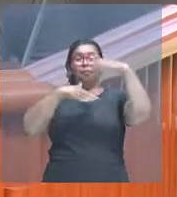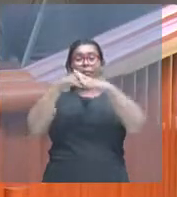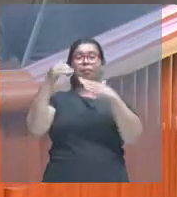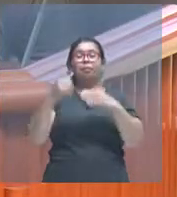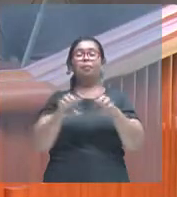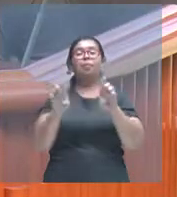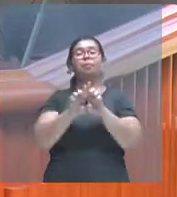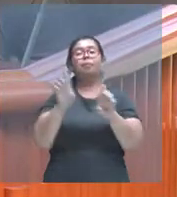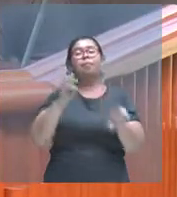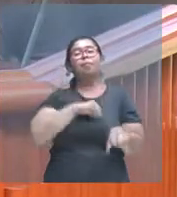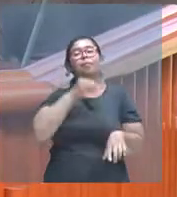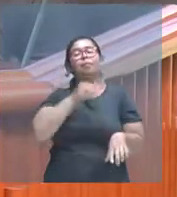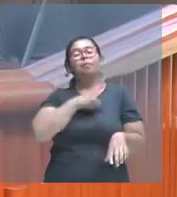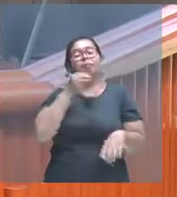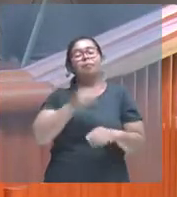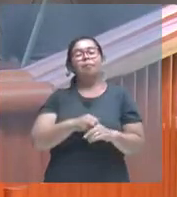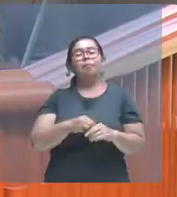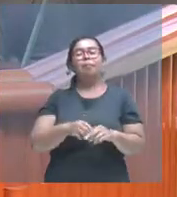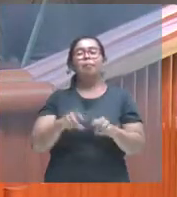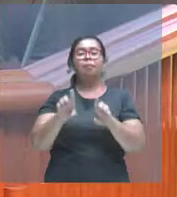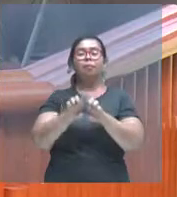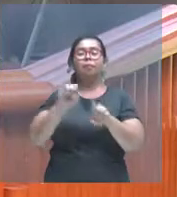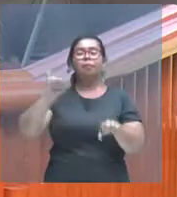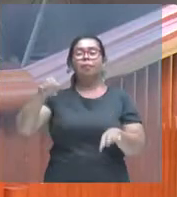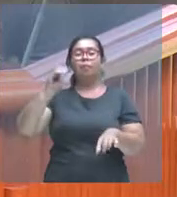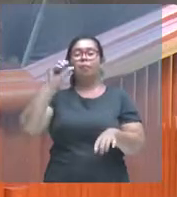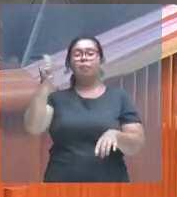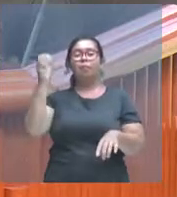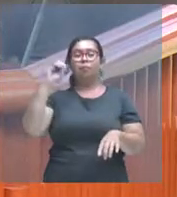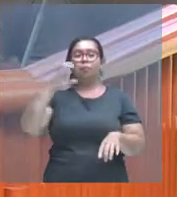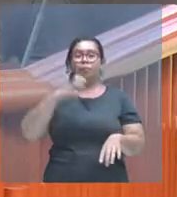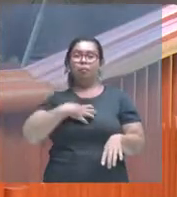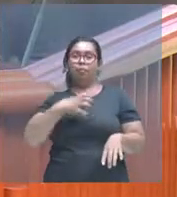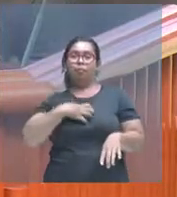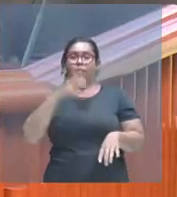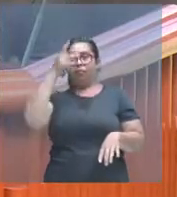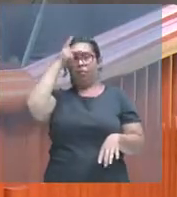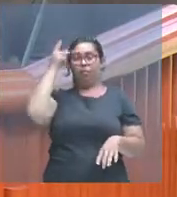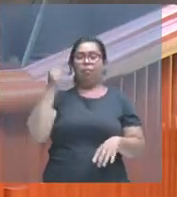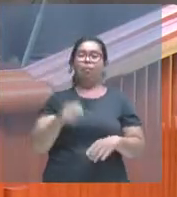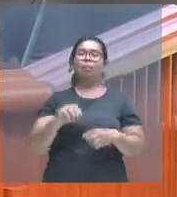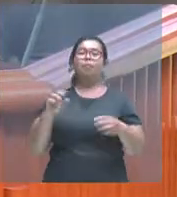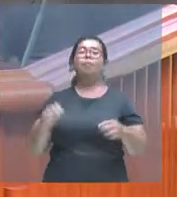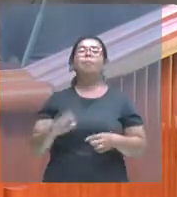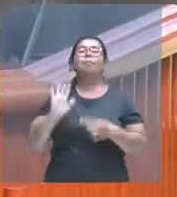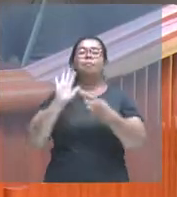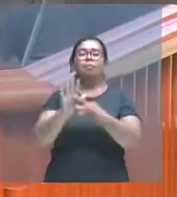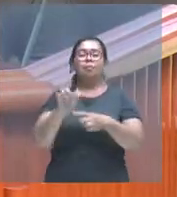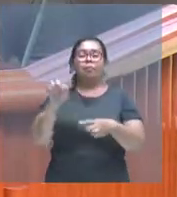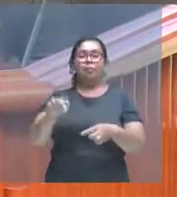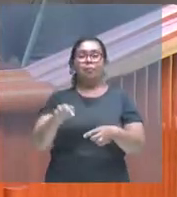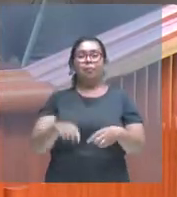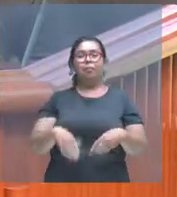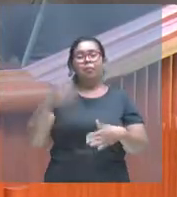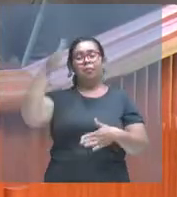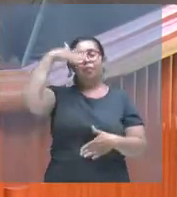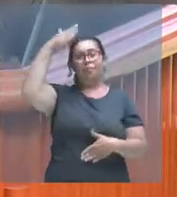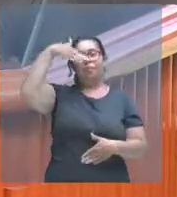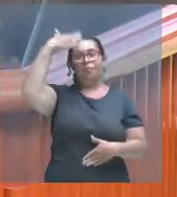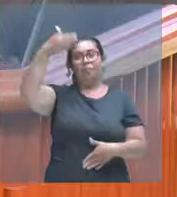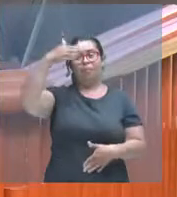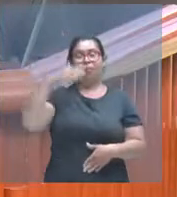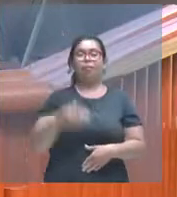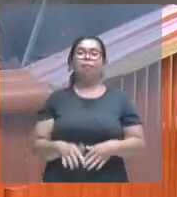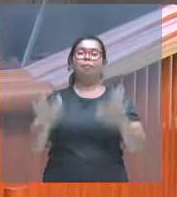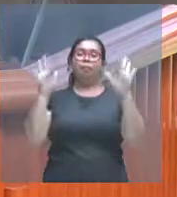João Baiano, que inspirou a todos nós nessa singela e merecida homenagem. Para